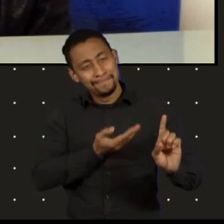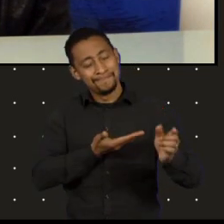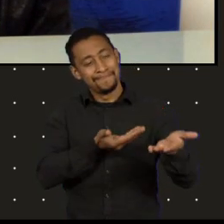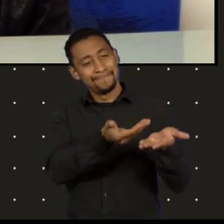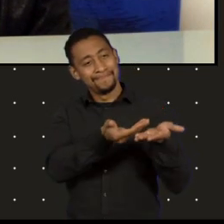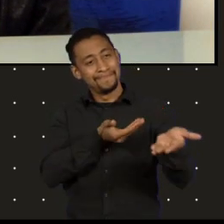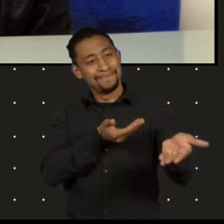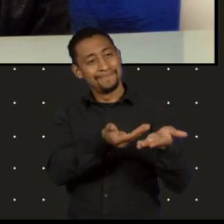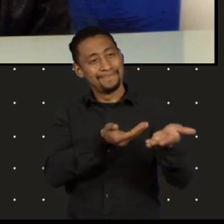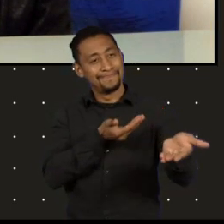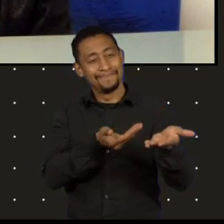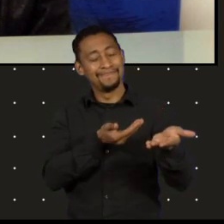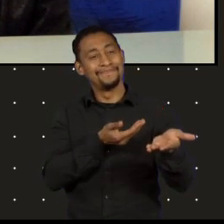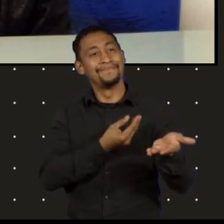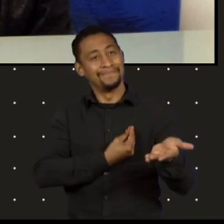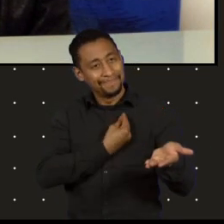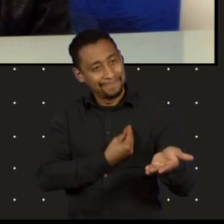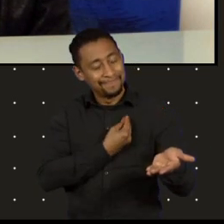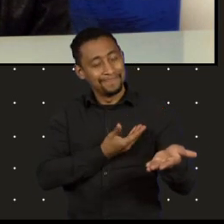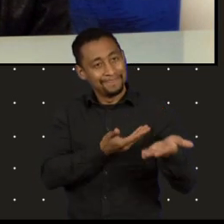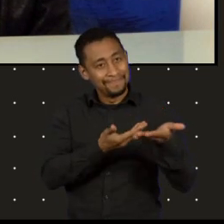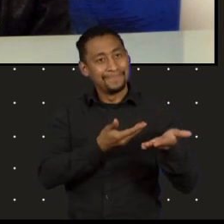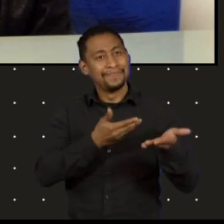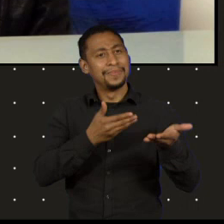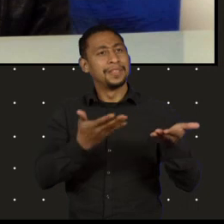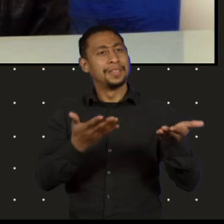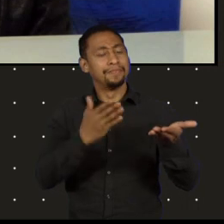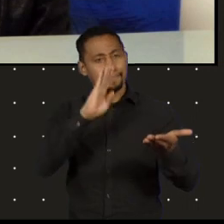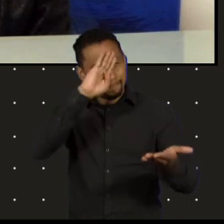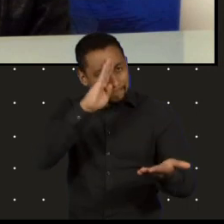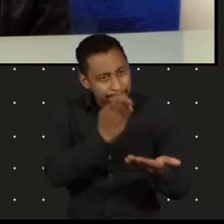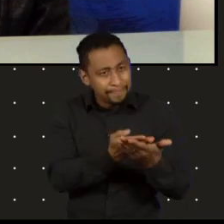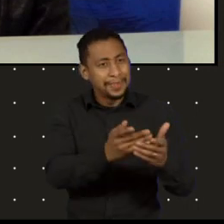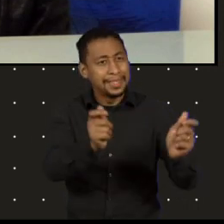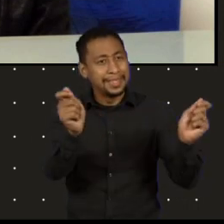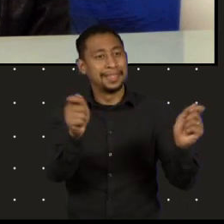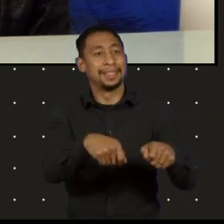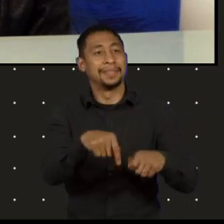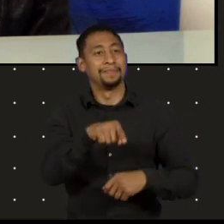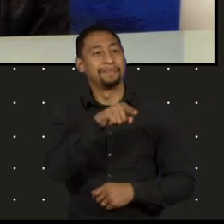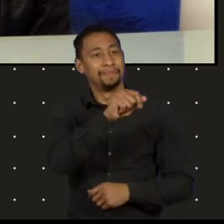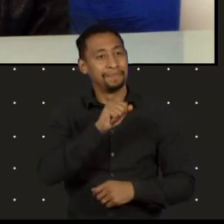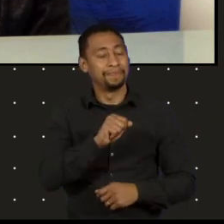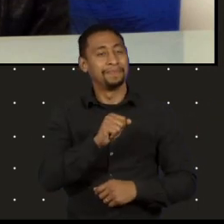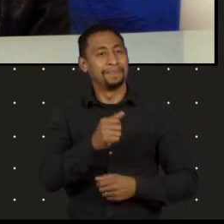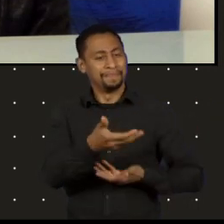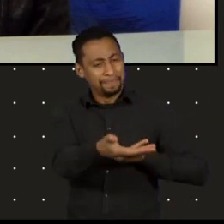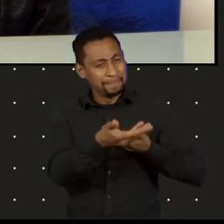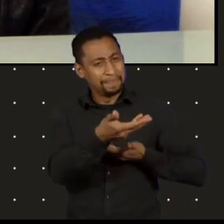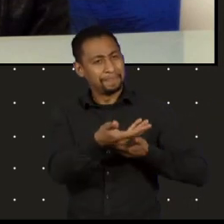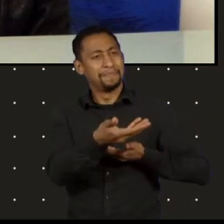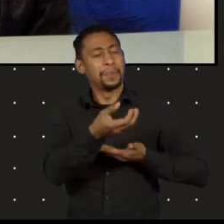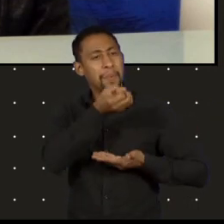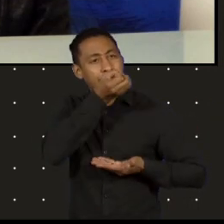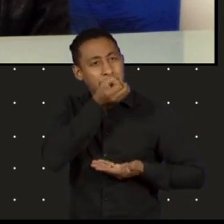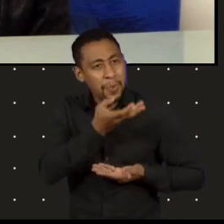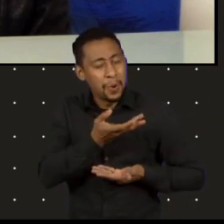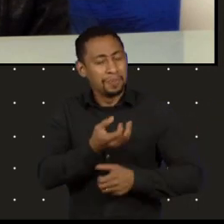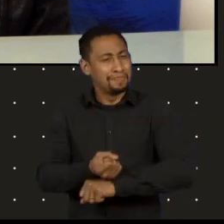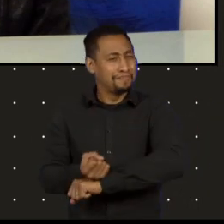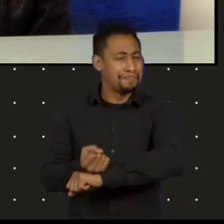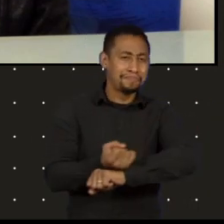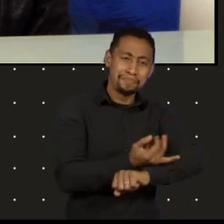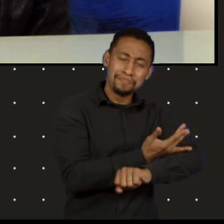amiga tão presente, tão fiel, tão intensa, tão